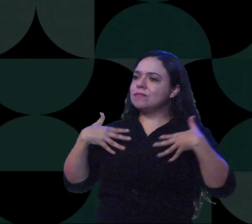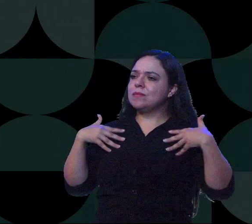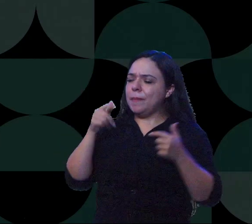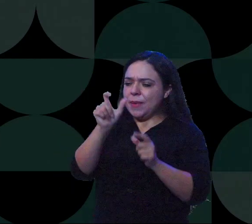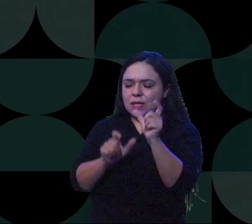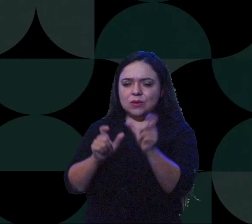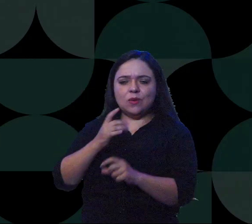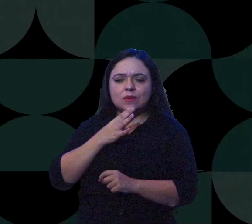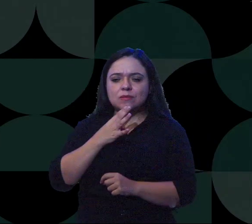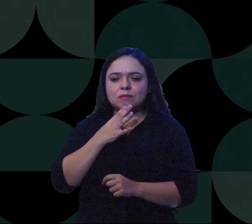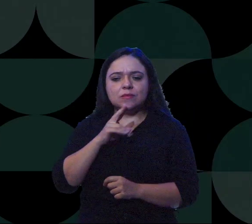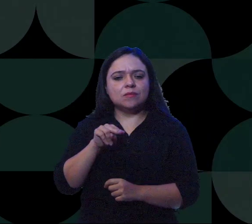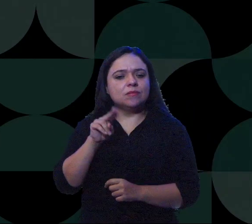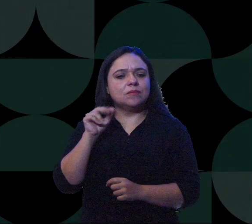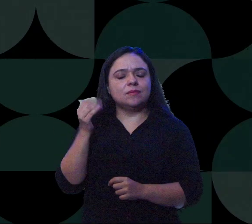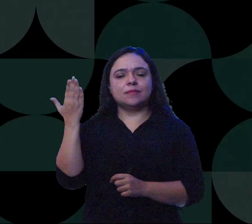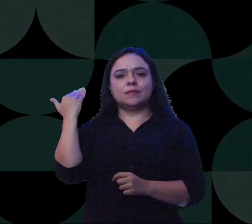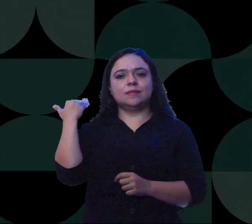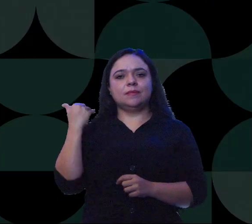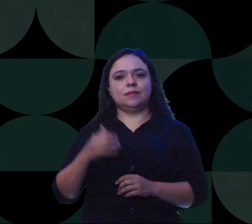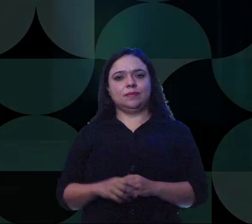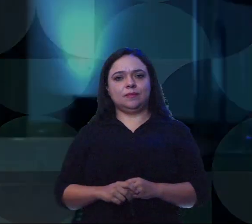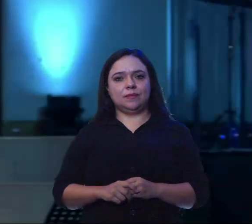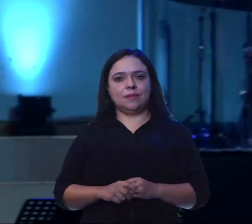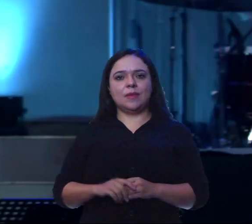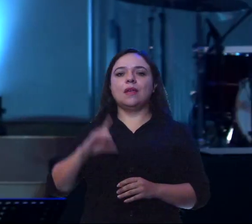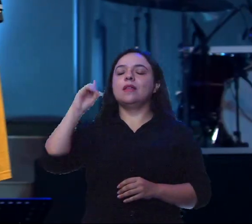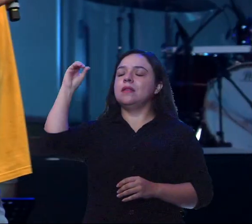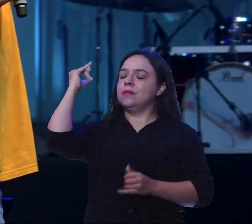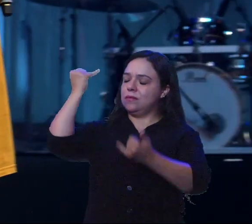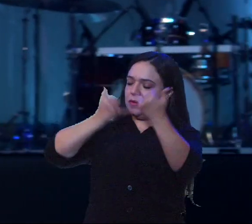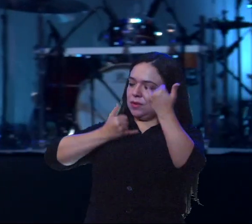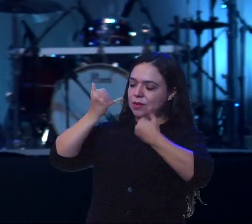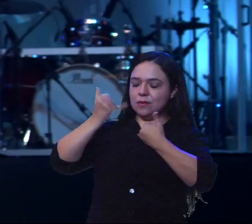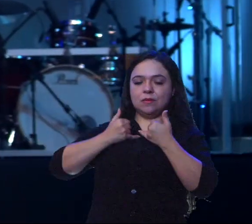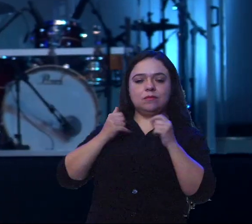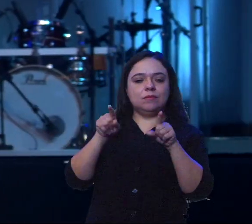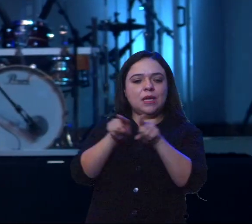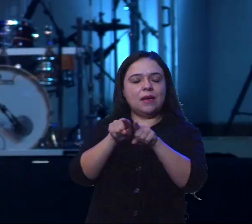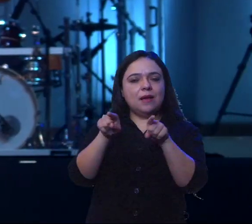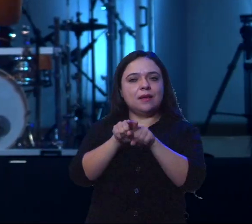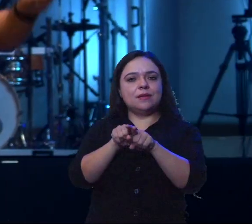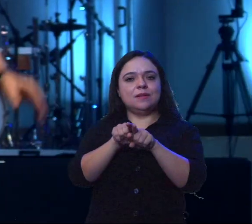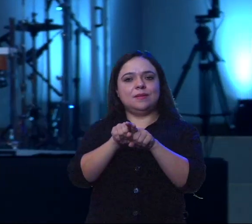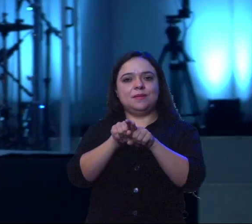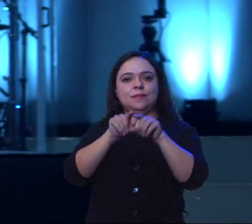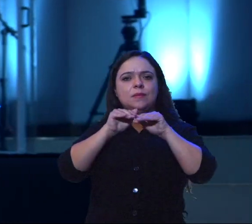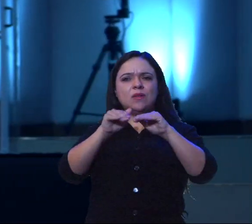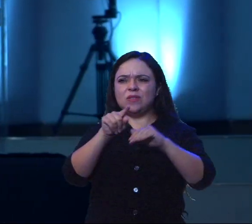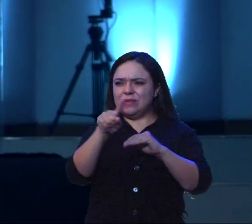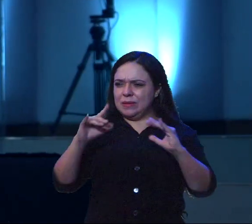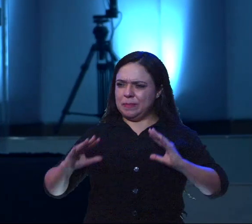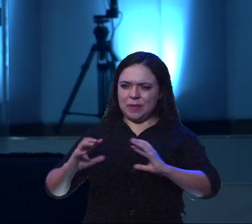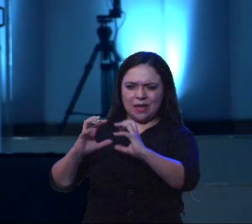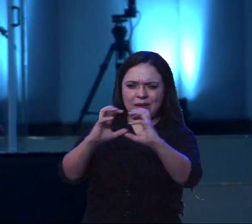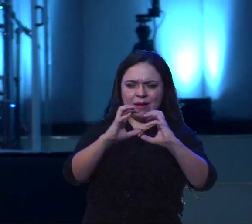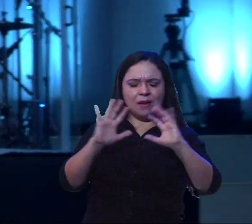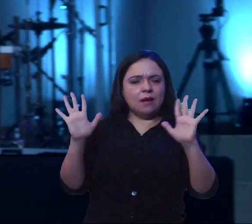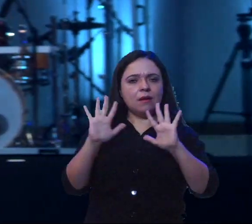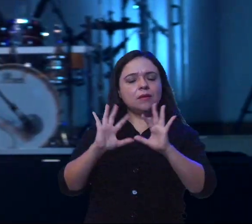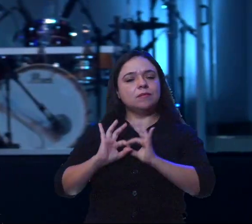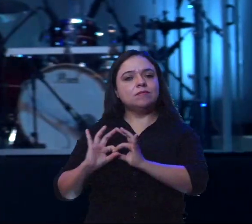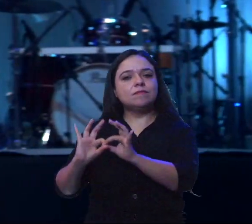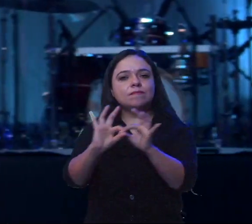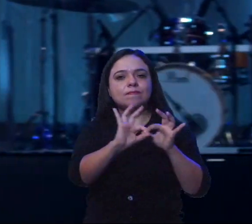nunca imaginei que eu ia conhecer, que Deus falou a mesma coisa que falou para os pastores de Curitiba. Para de brigar e começa a andar